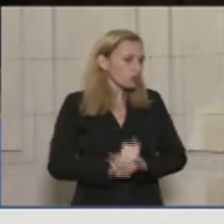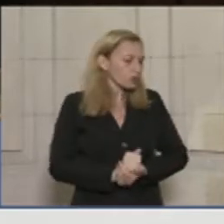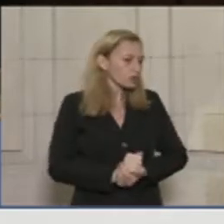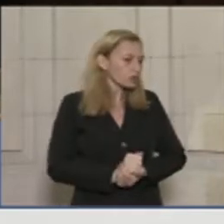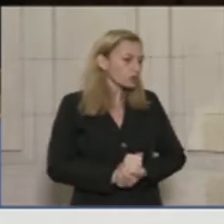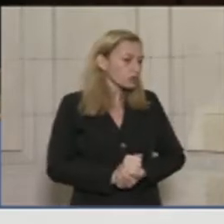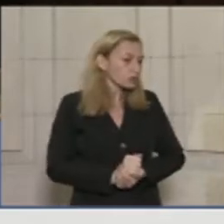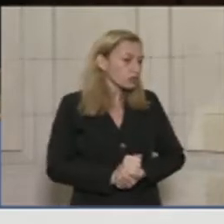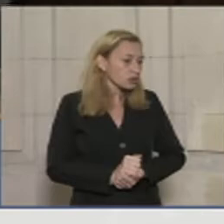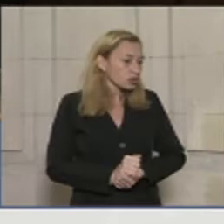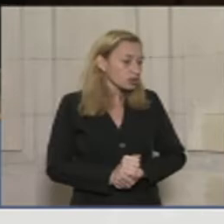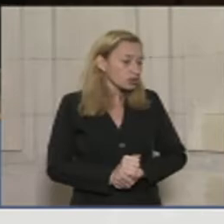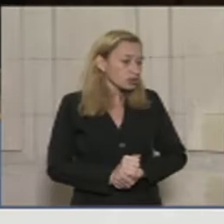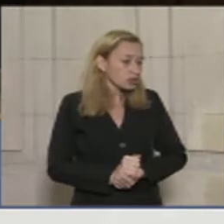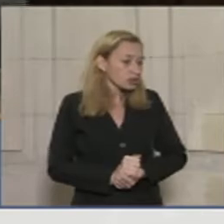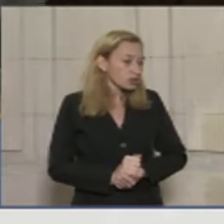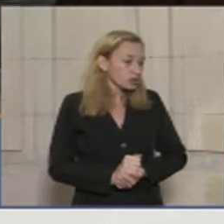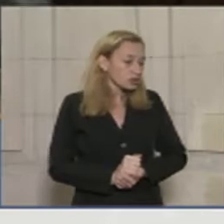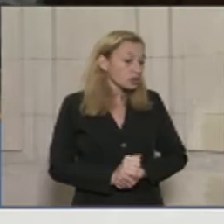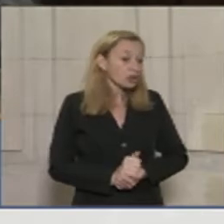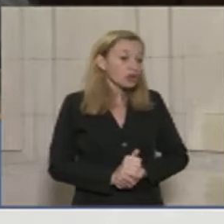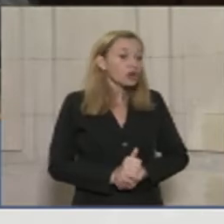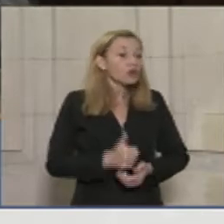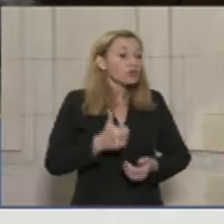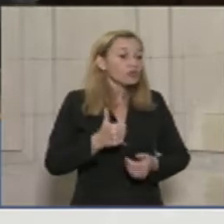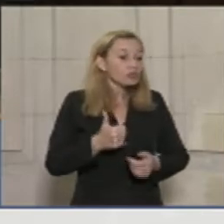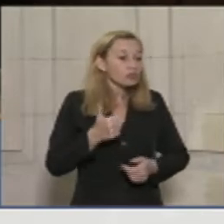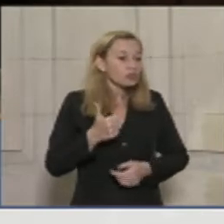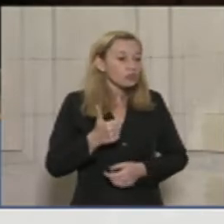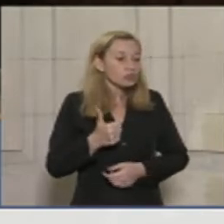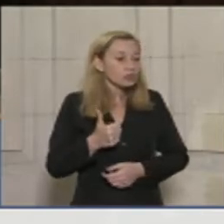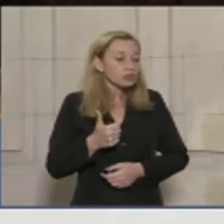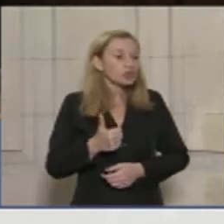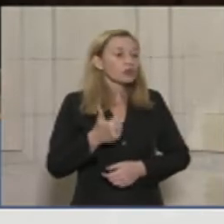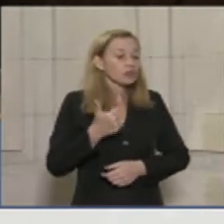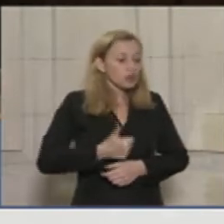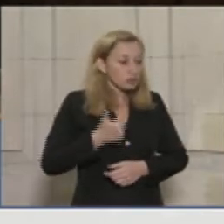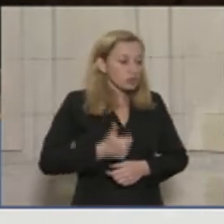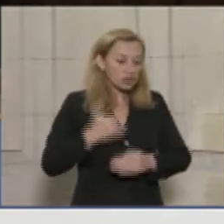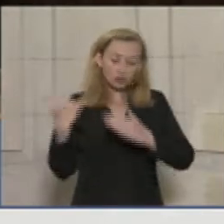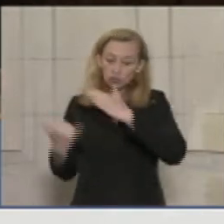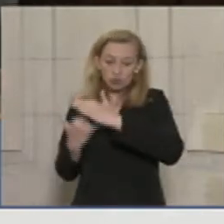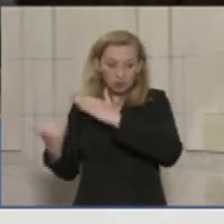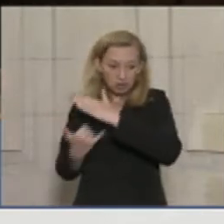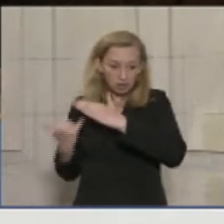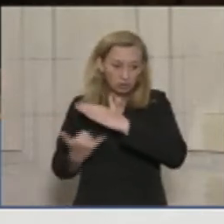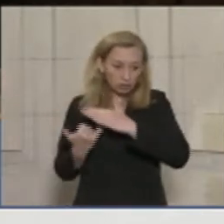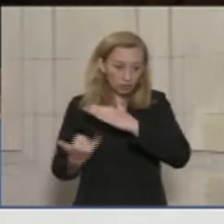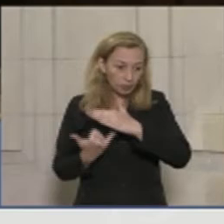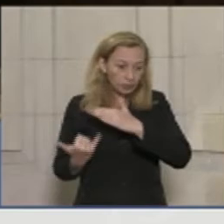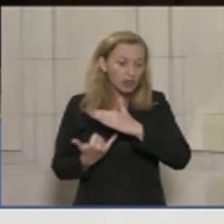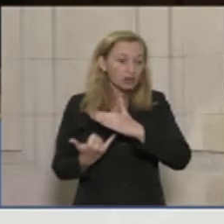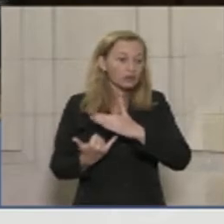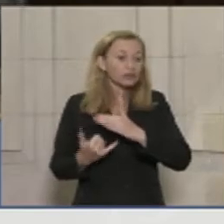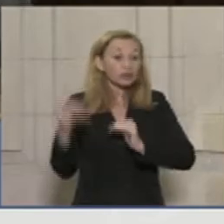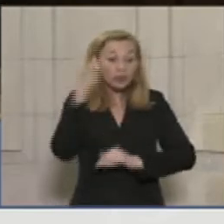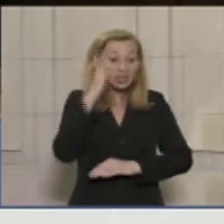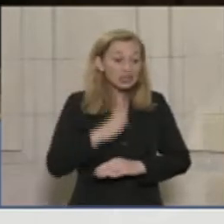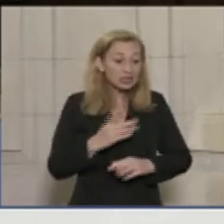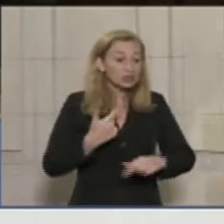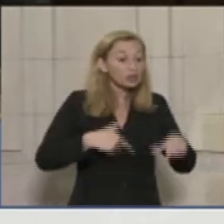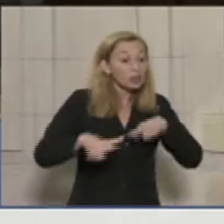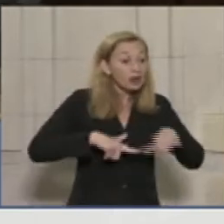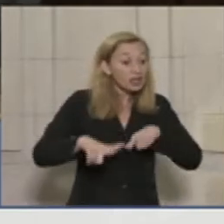um cinematógrafo escolar, que é o primeiro do Brasil, a primeira instituição escolar no Brasil que trabalhava com cinema.